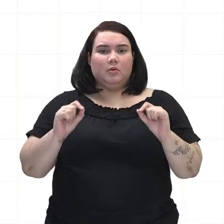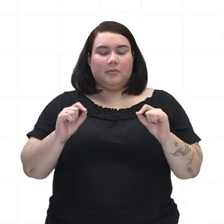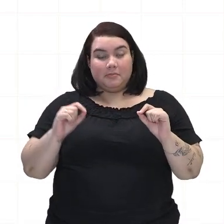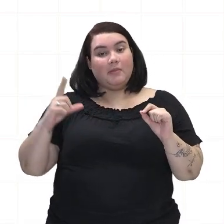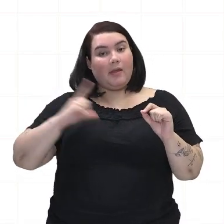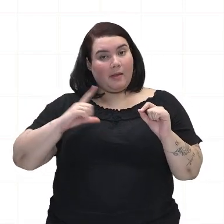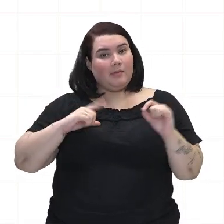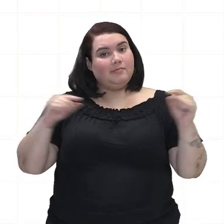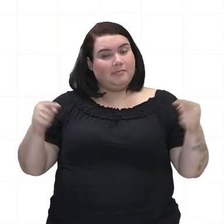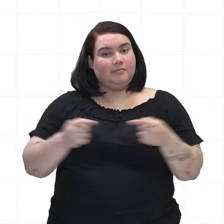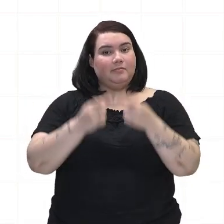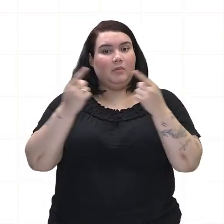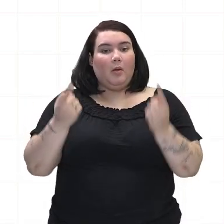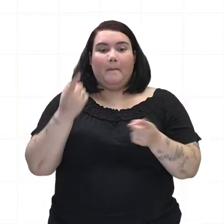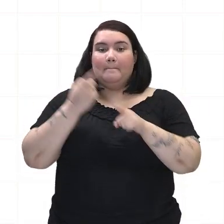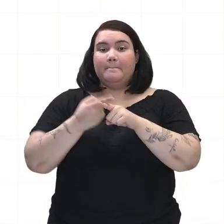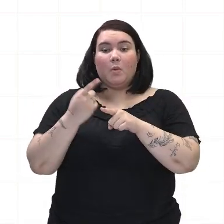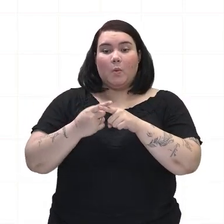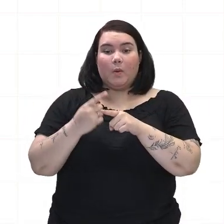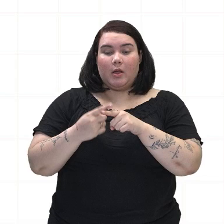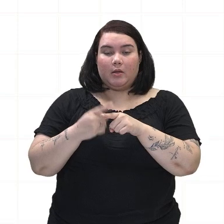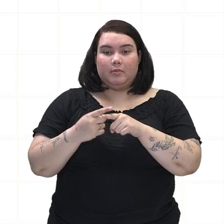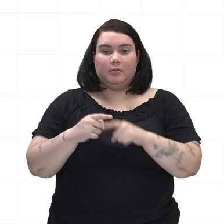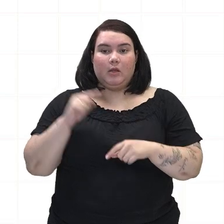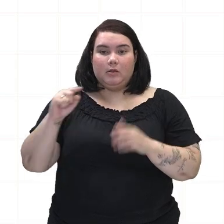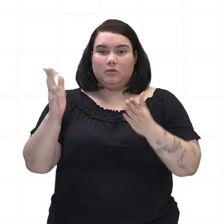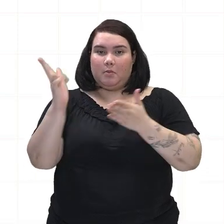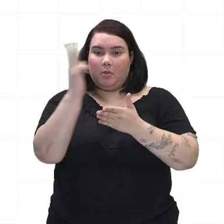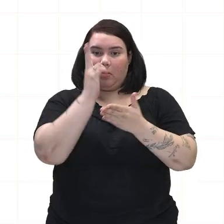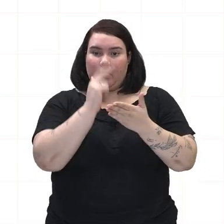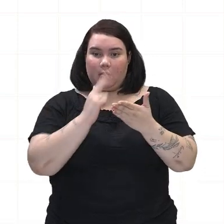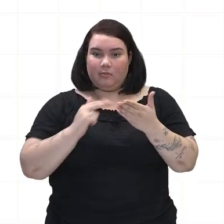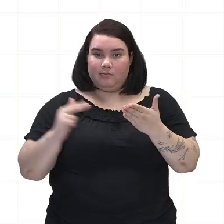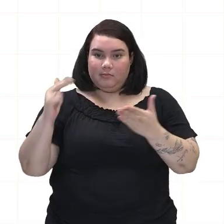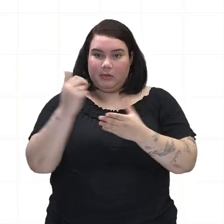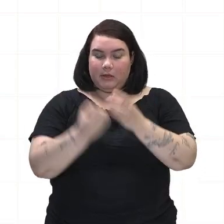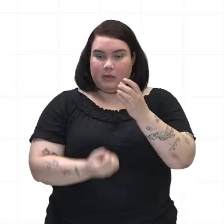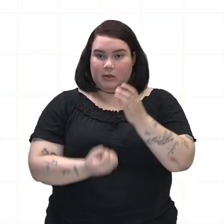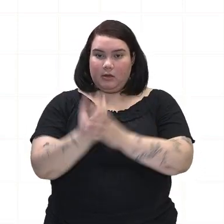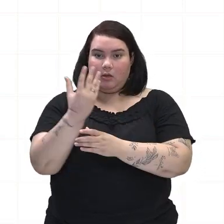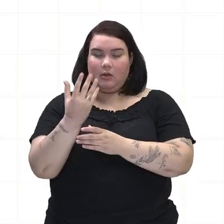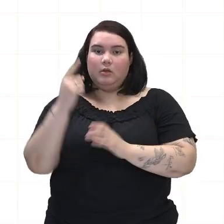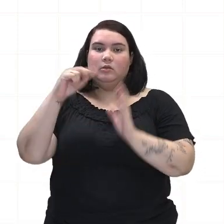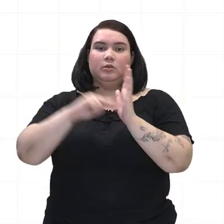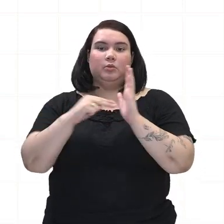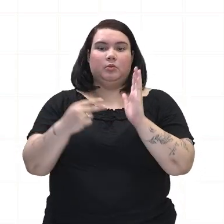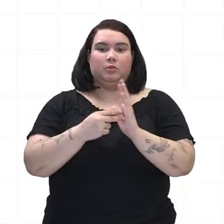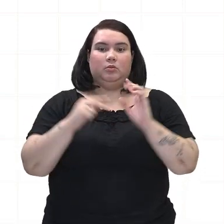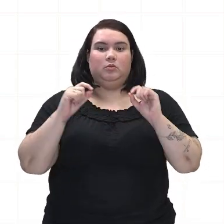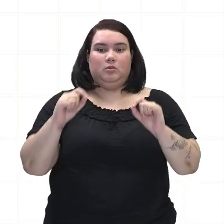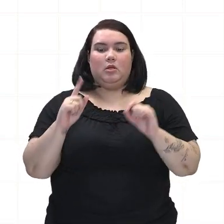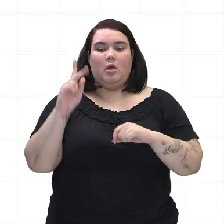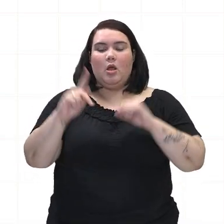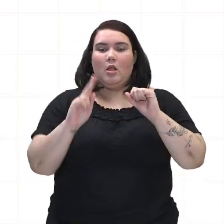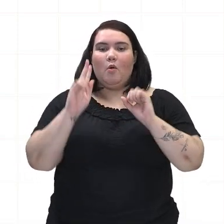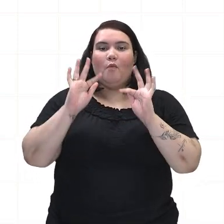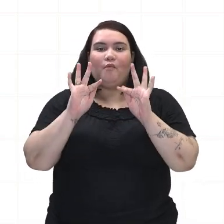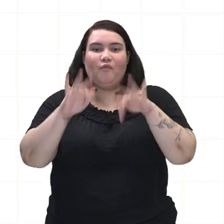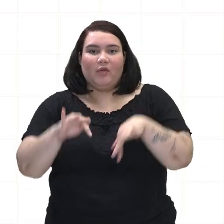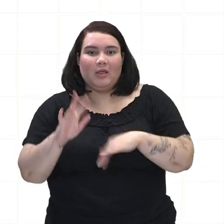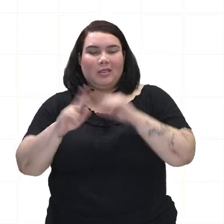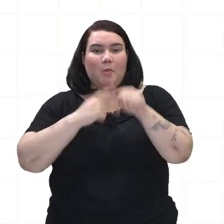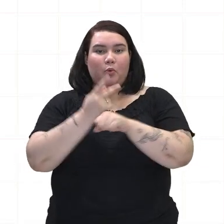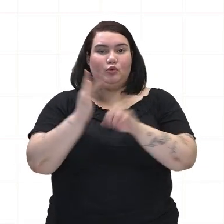ver. Porque o momento que essa pintura, que essa tela foi feita, é justamente o momento do pós-abolição,